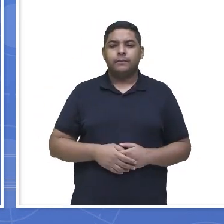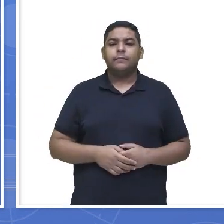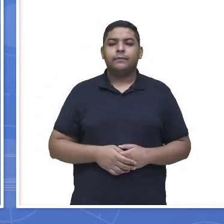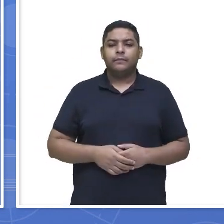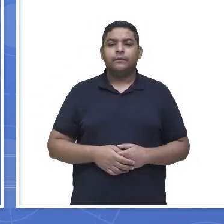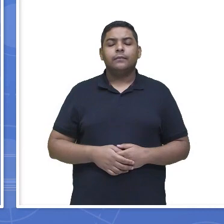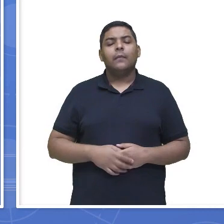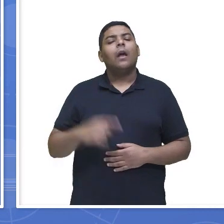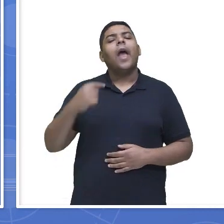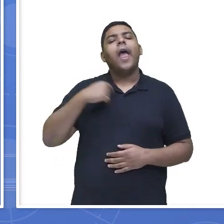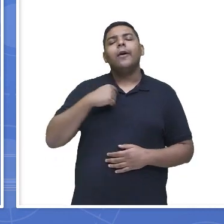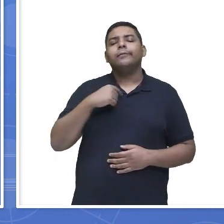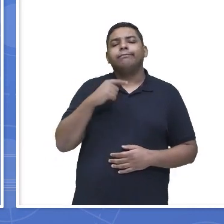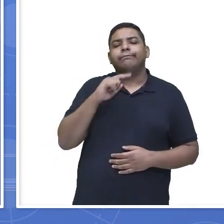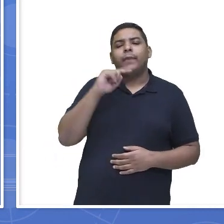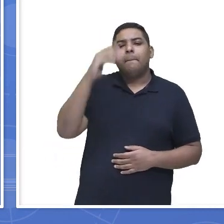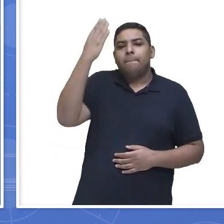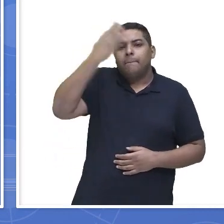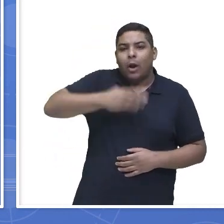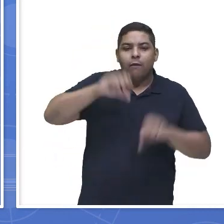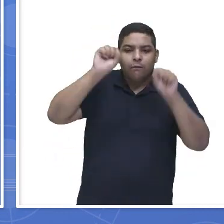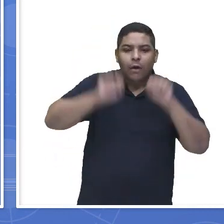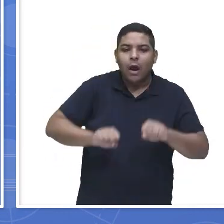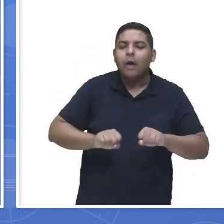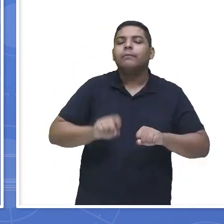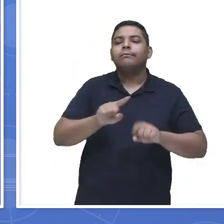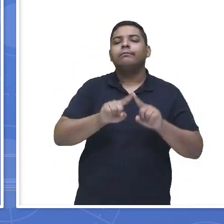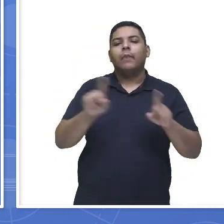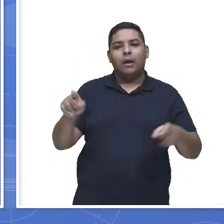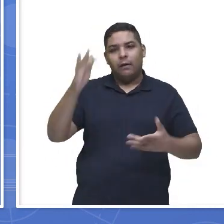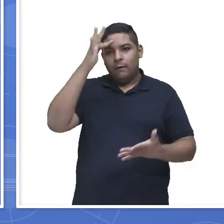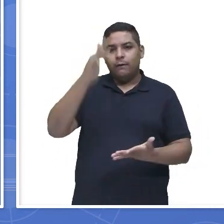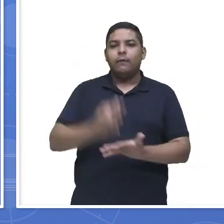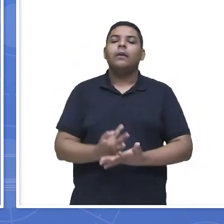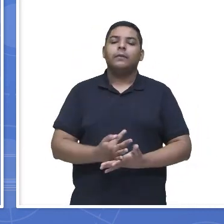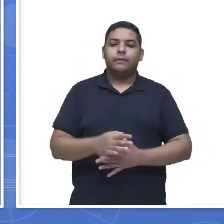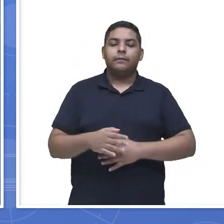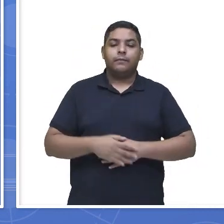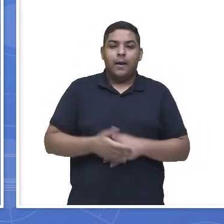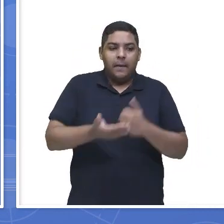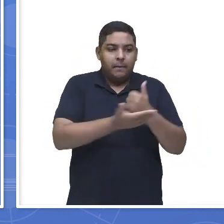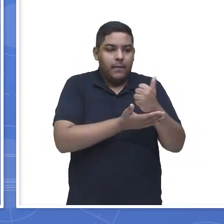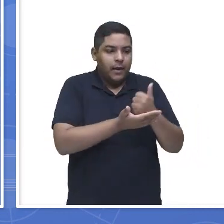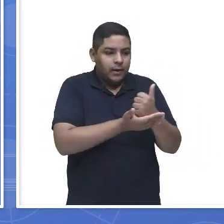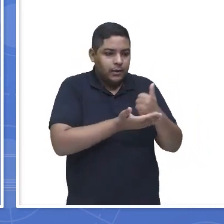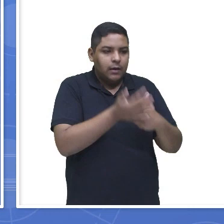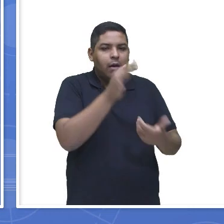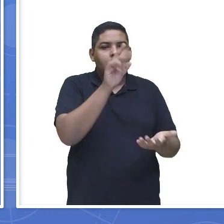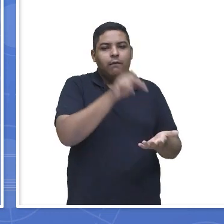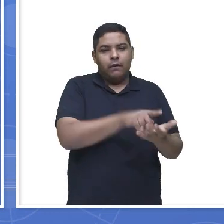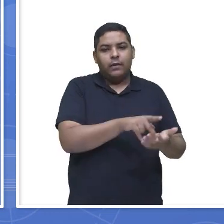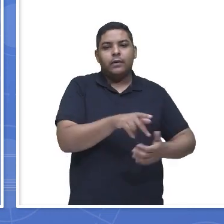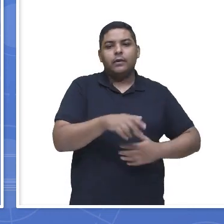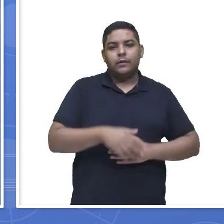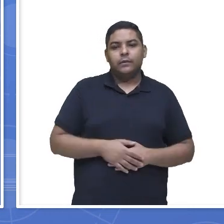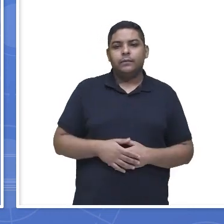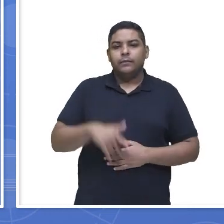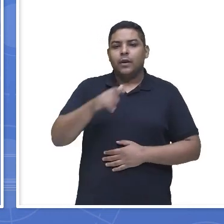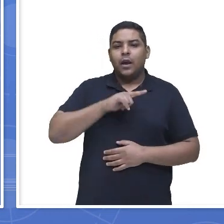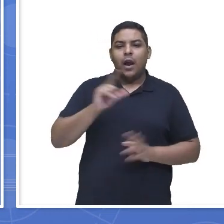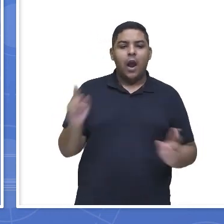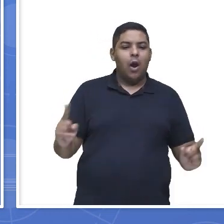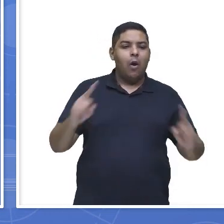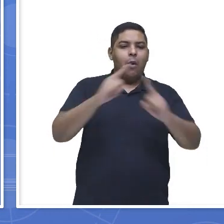não conseguir provar, mas ela é fé. Então as religiões se baseiam nessa verdade. Vocês estão percebendo que é o oposto do